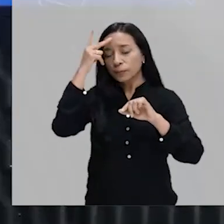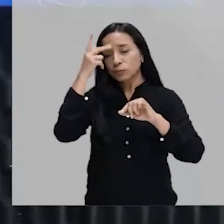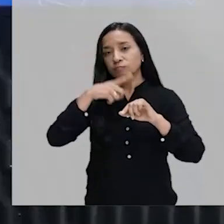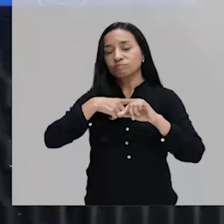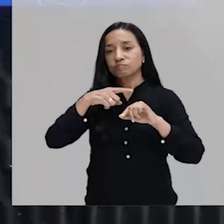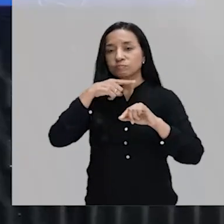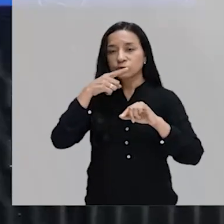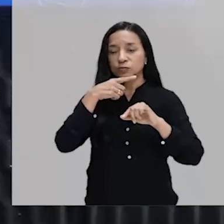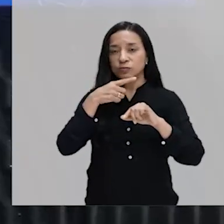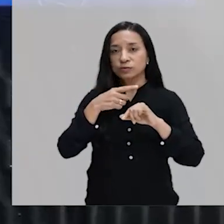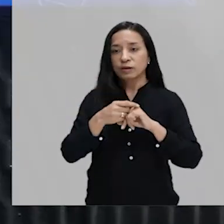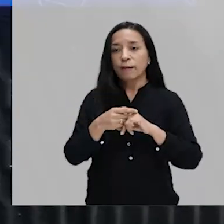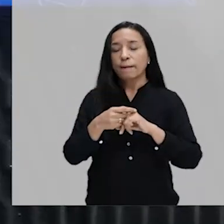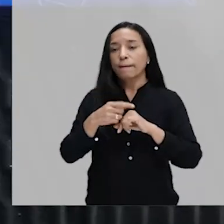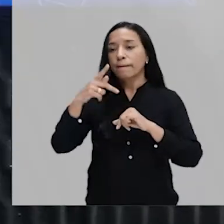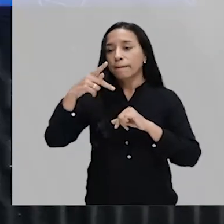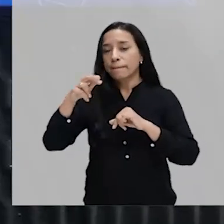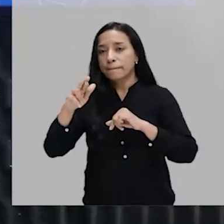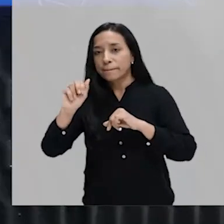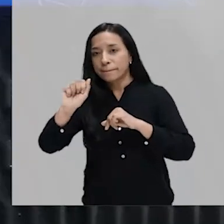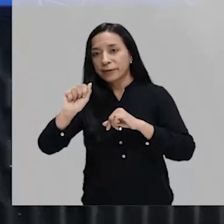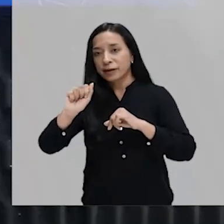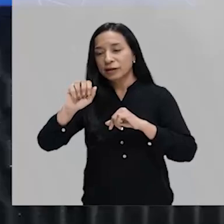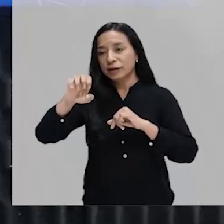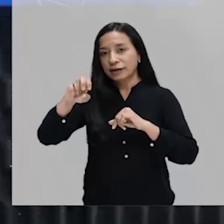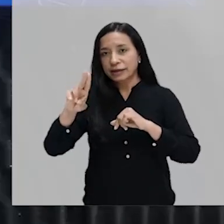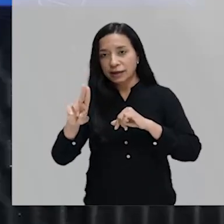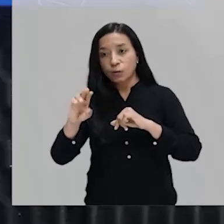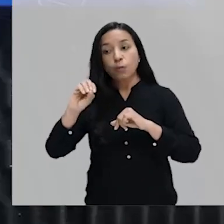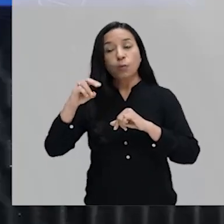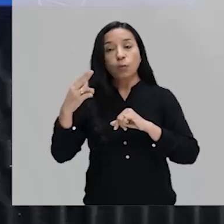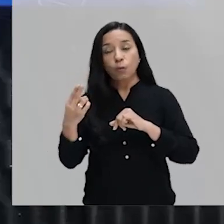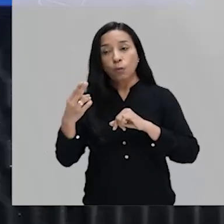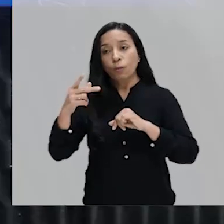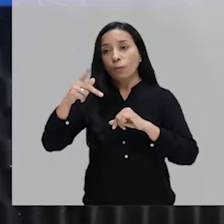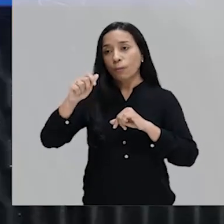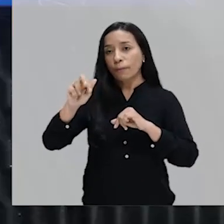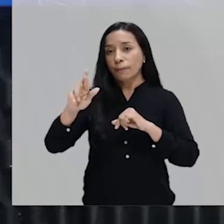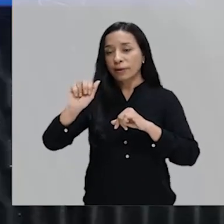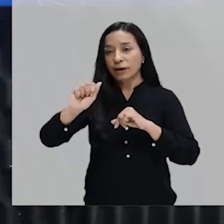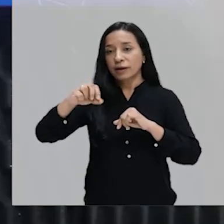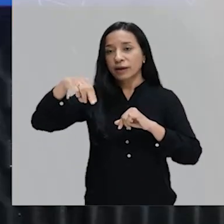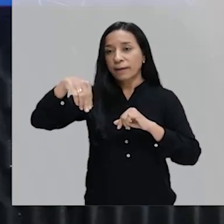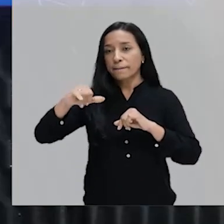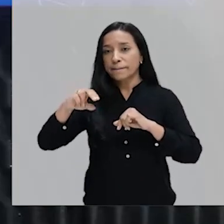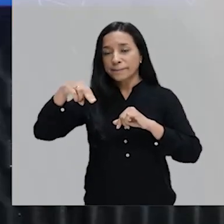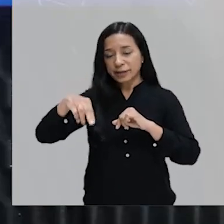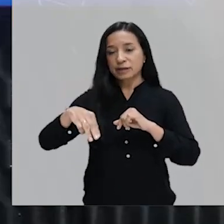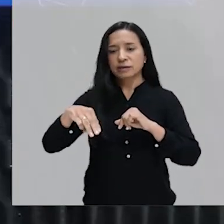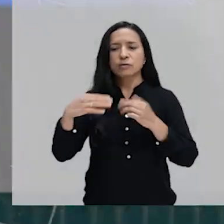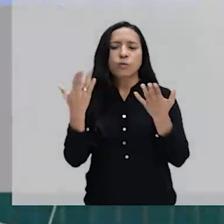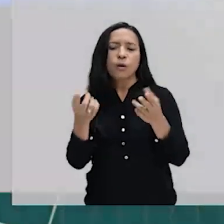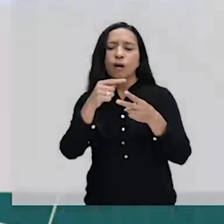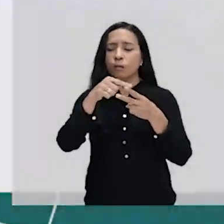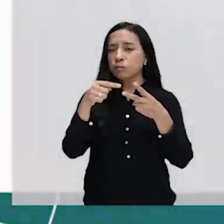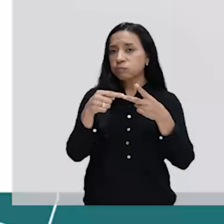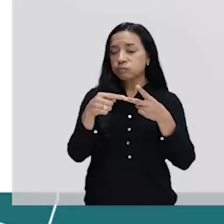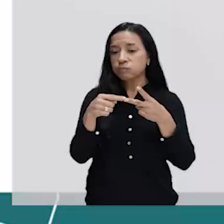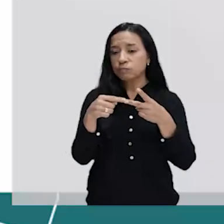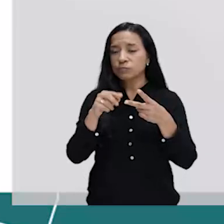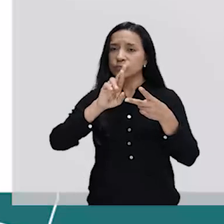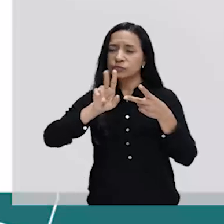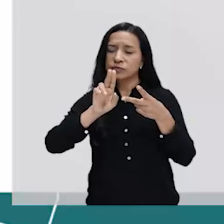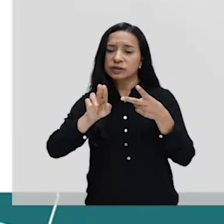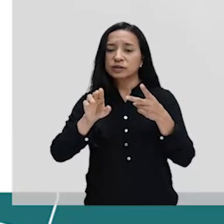eu ou para mim? Né? Vamos ver aí e tirar algumas dúvidas ao longo da aula. Então vamos lá, começando aqui